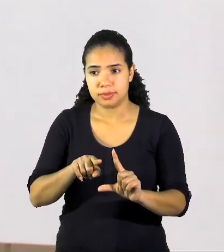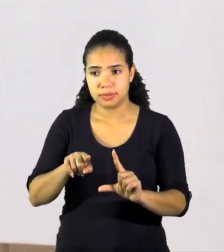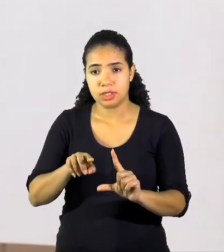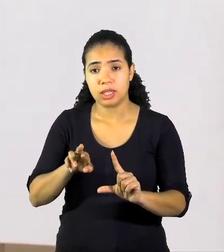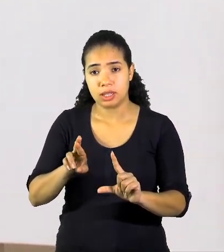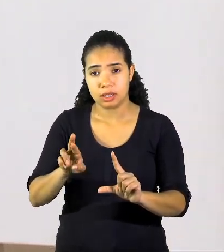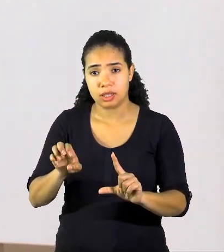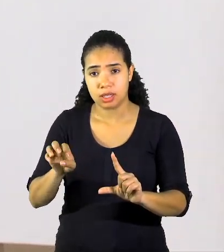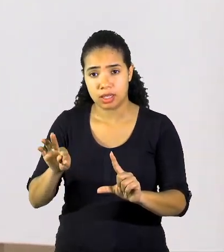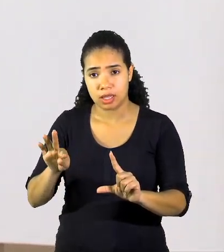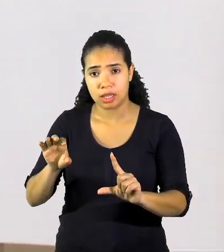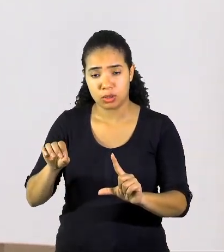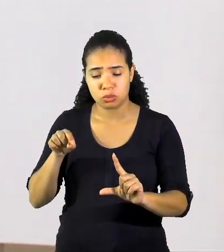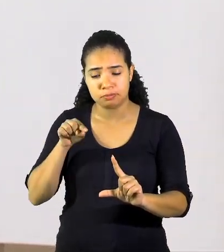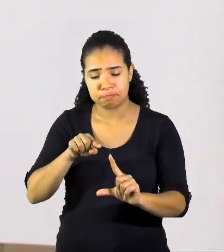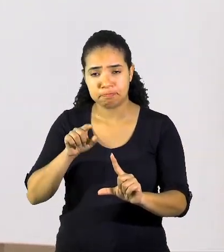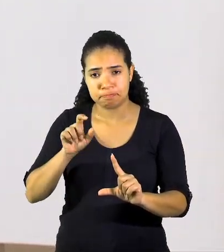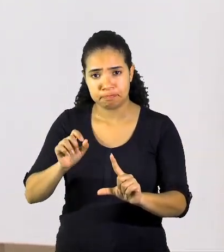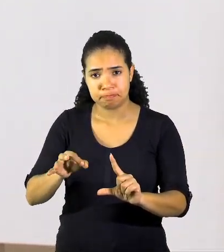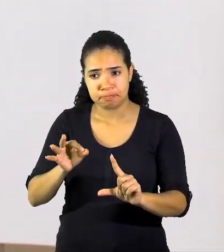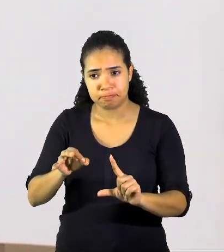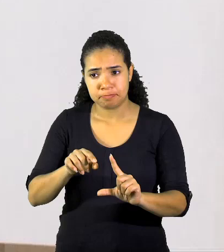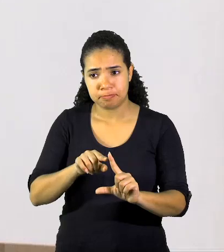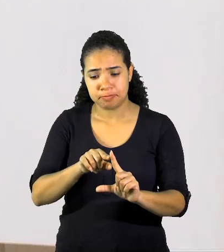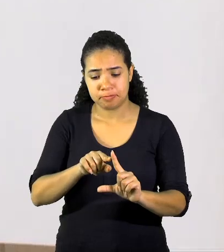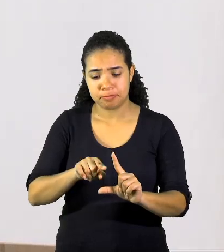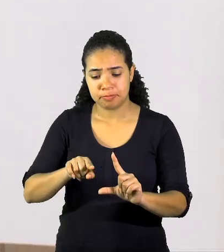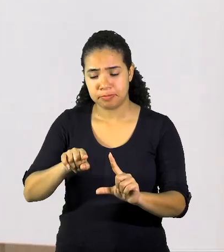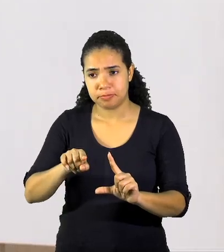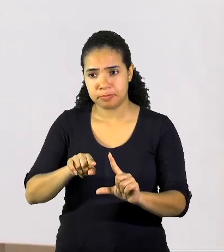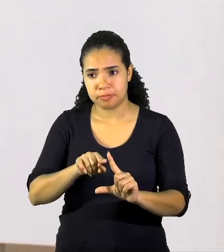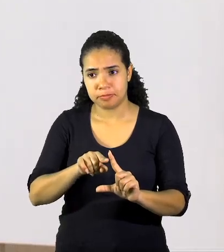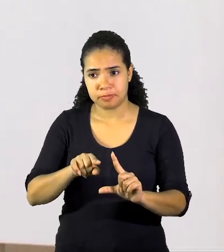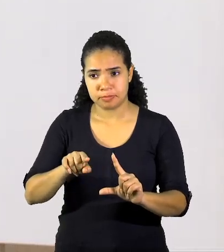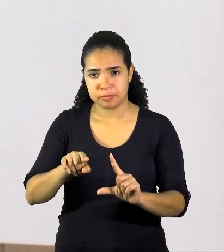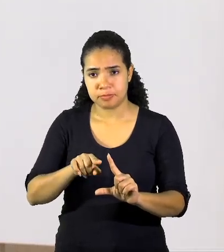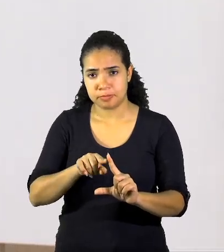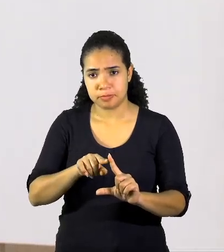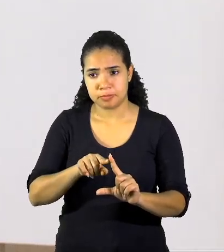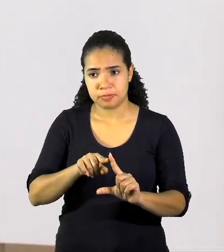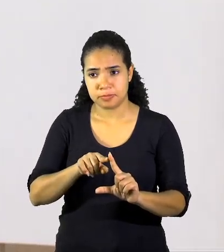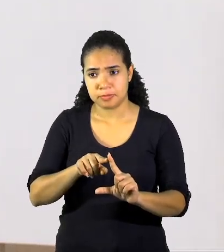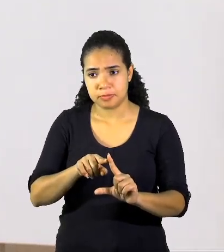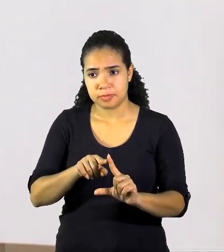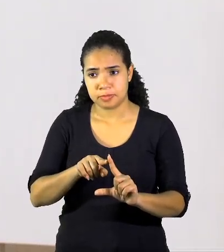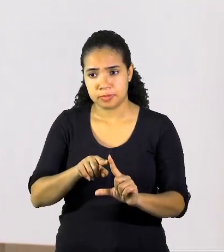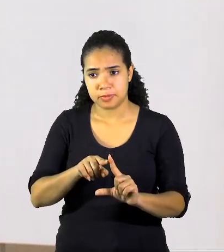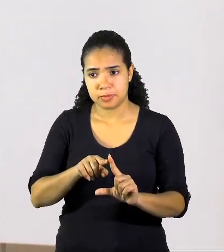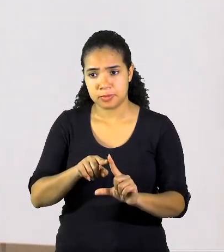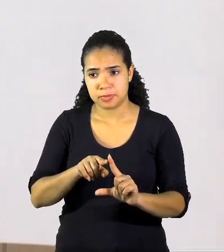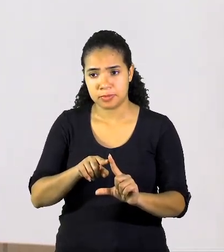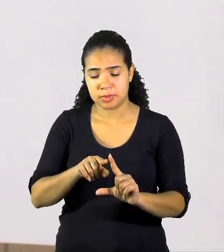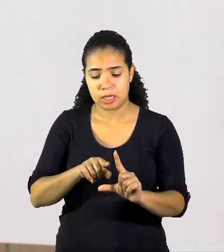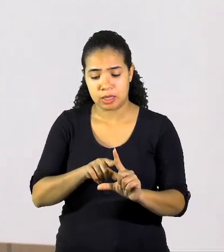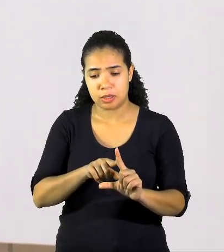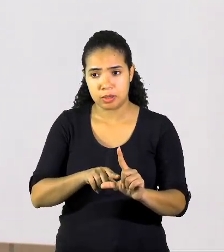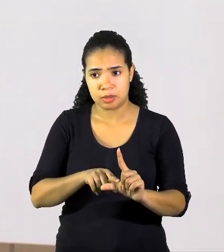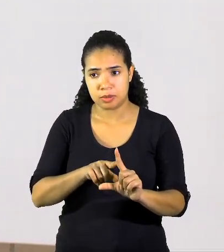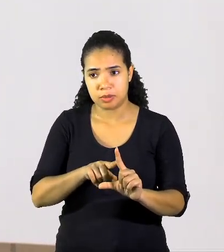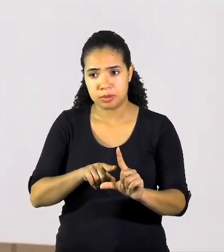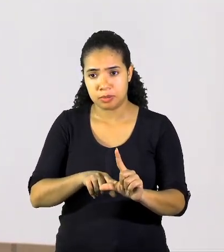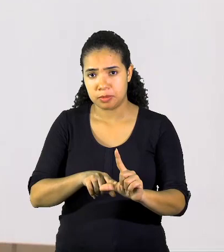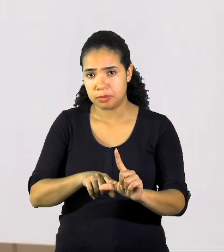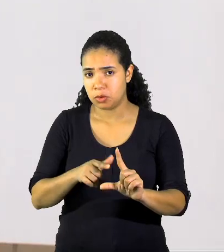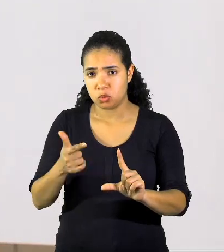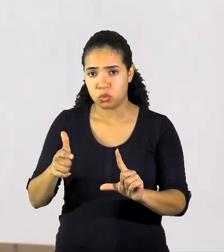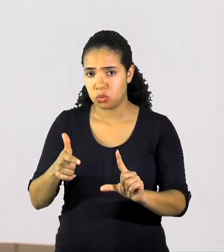aqui eu tenho um ângulo raso, aqui eu tenho um ângulo raso. Juntando esses dois ângulos, eu não